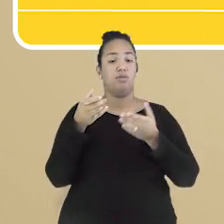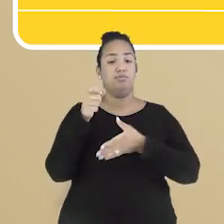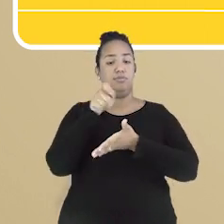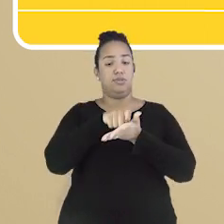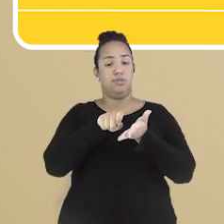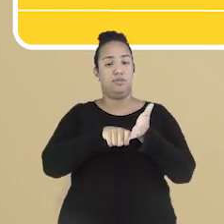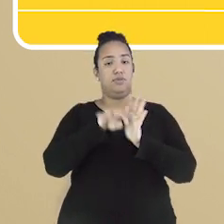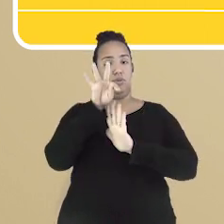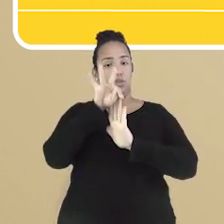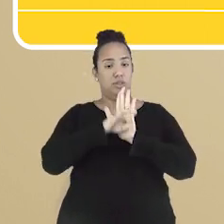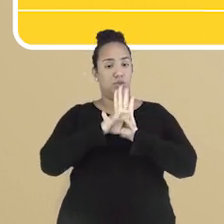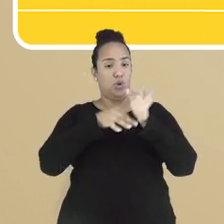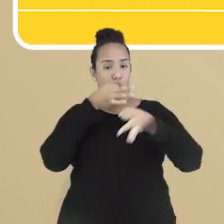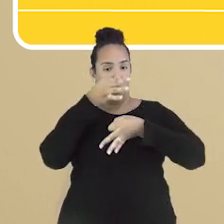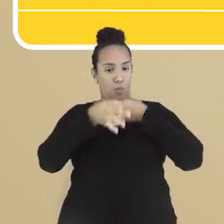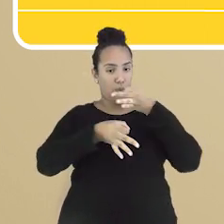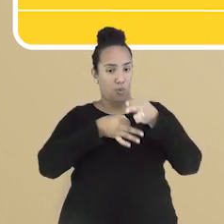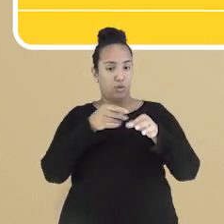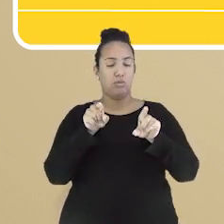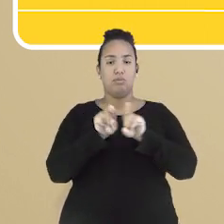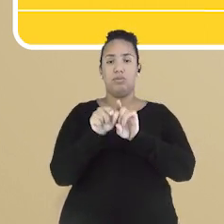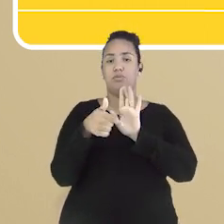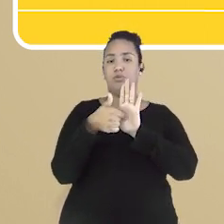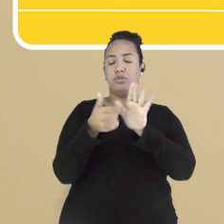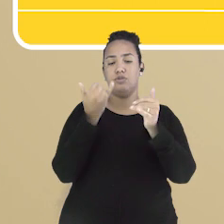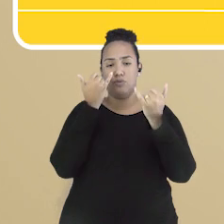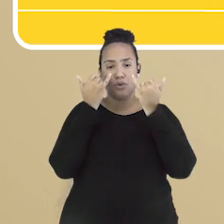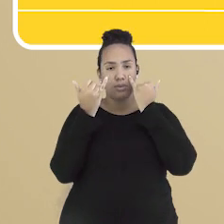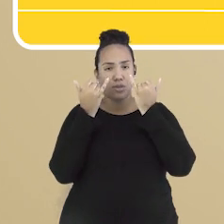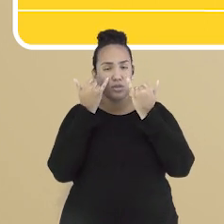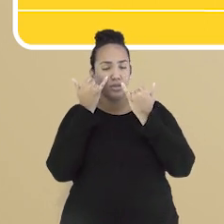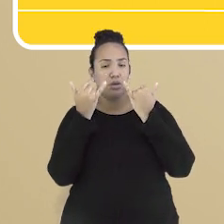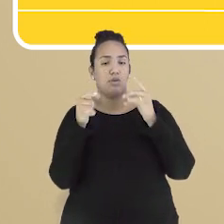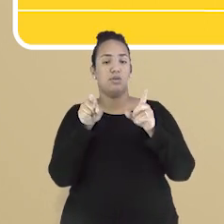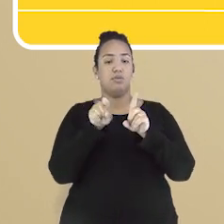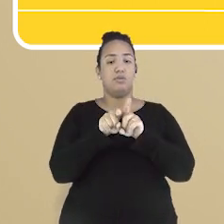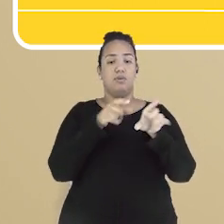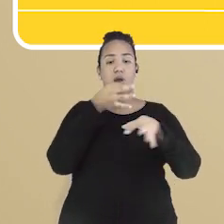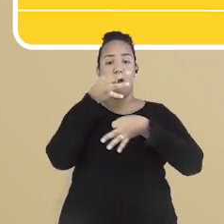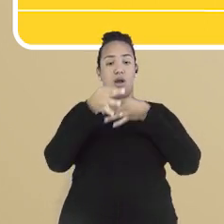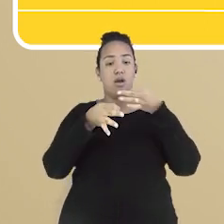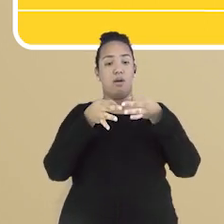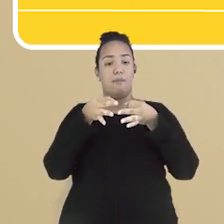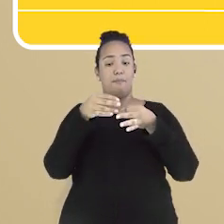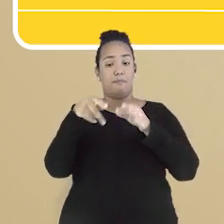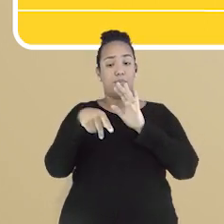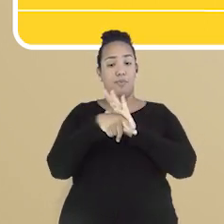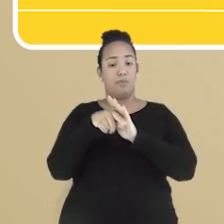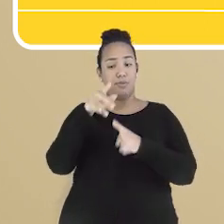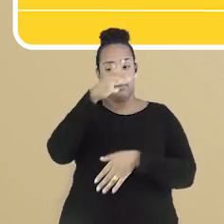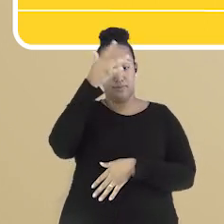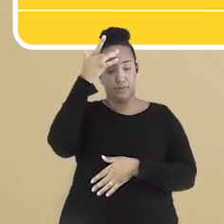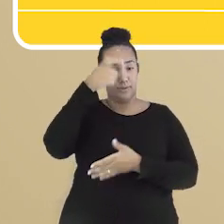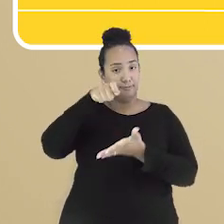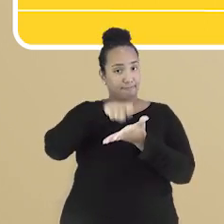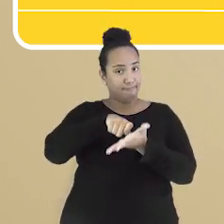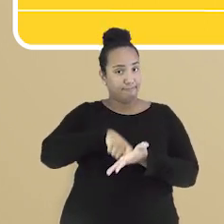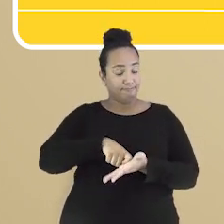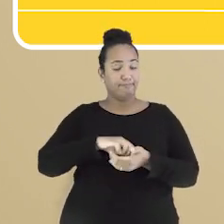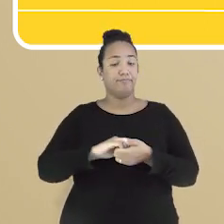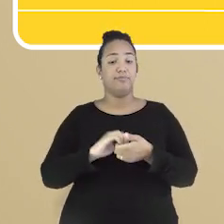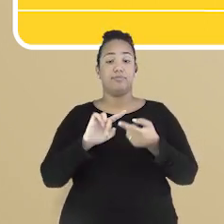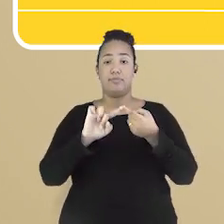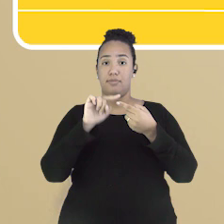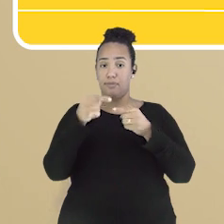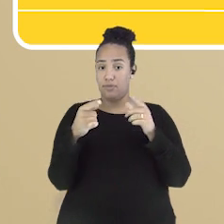texto dissertativo argumentativo, expondo dados, fatos e argumentando os principais pontos de vista dos autores. Depois,